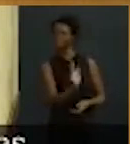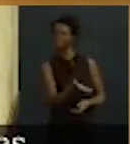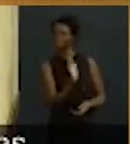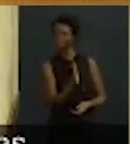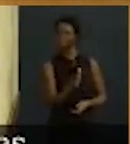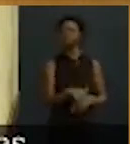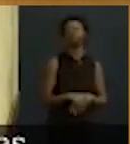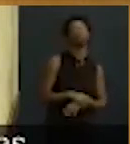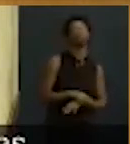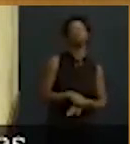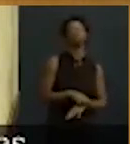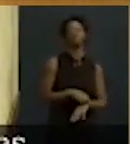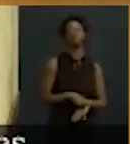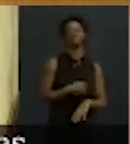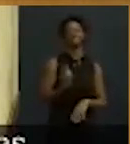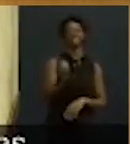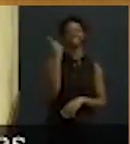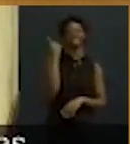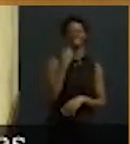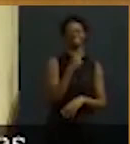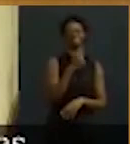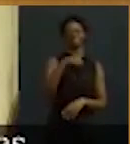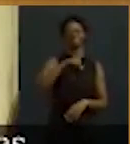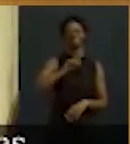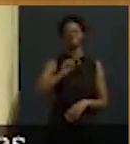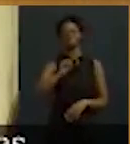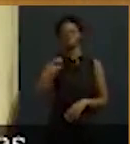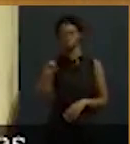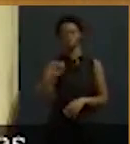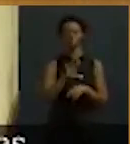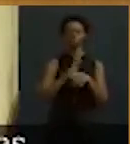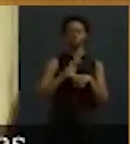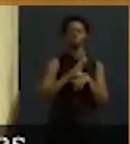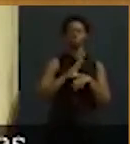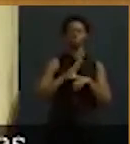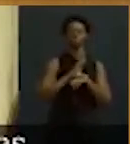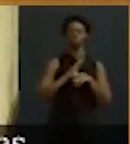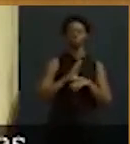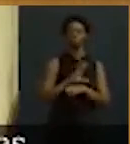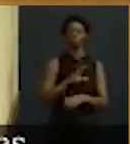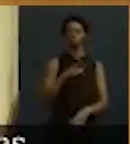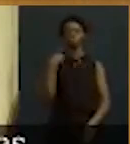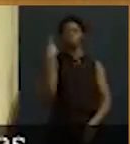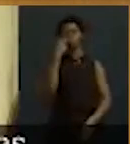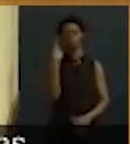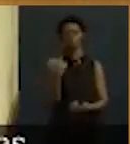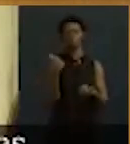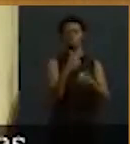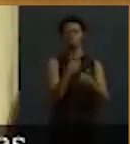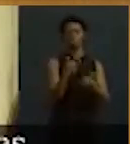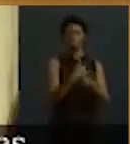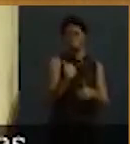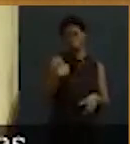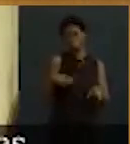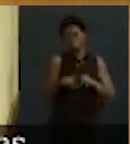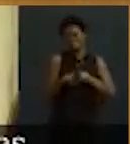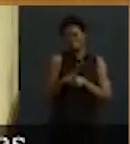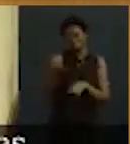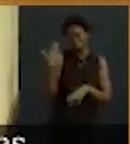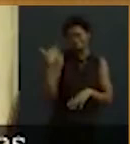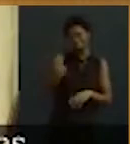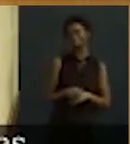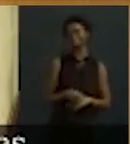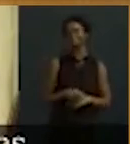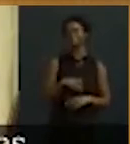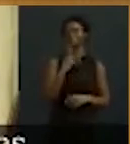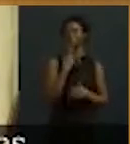do Júri no ano de 1988, num curso que deu aos promotores substitutos, entre os quais eu me incluía, que a